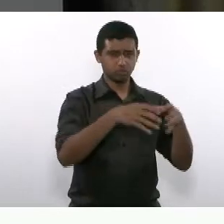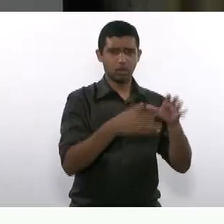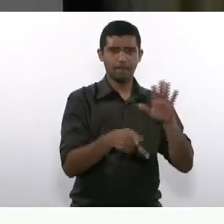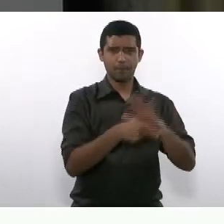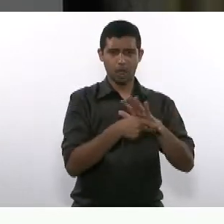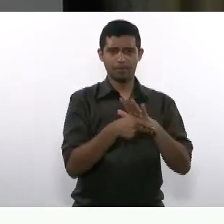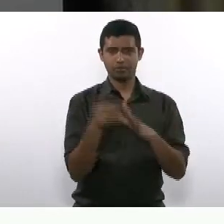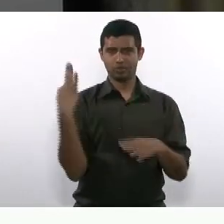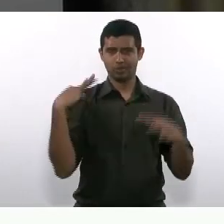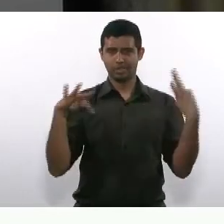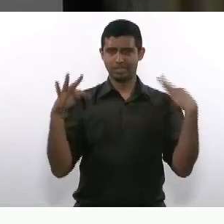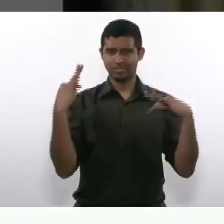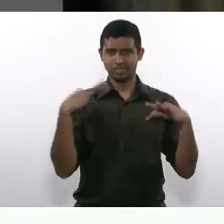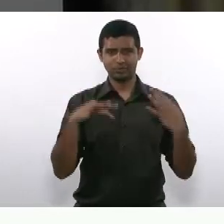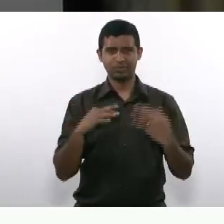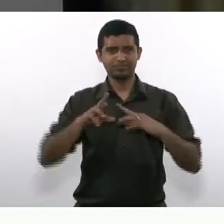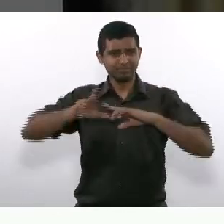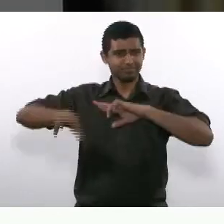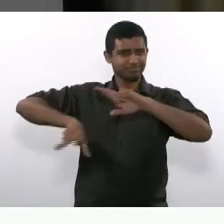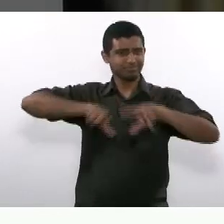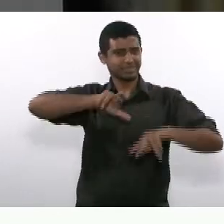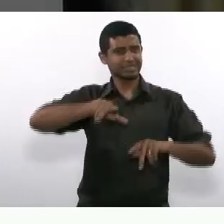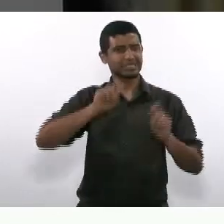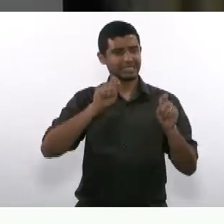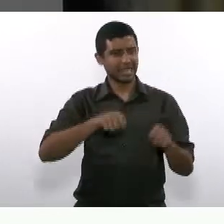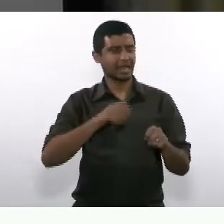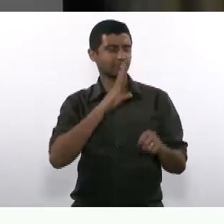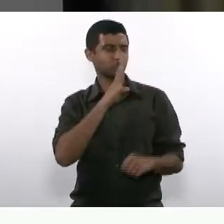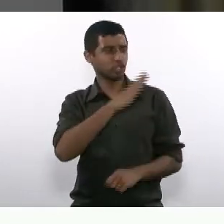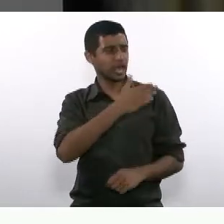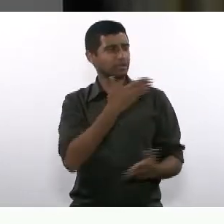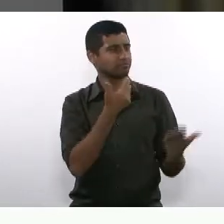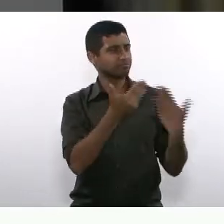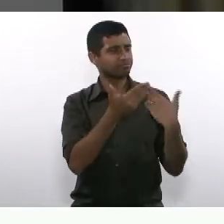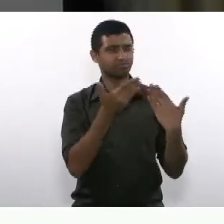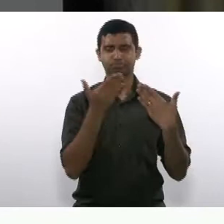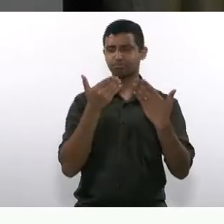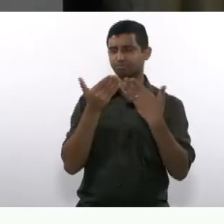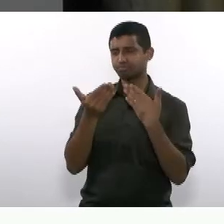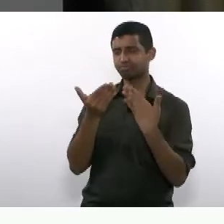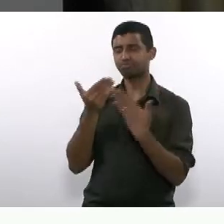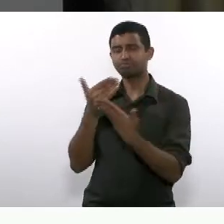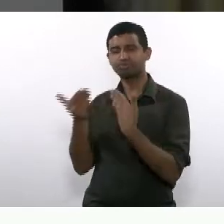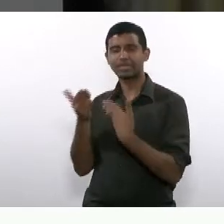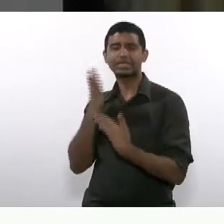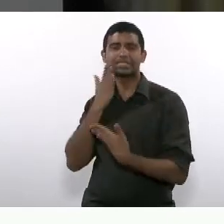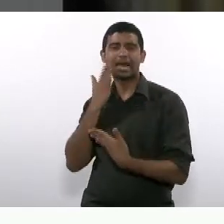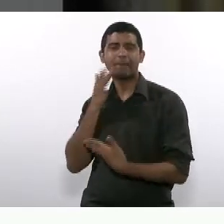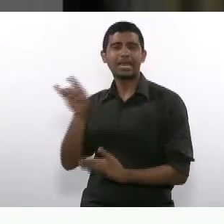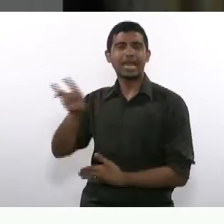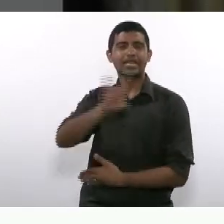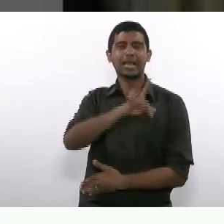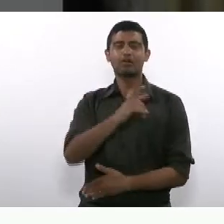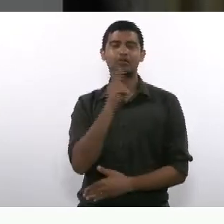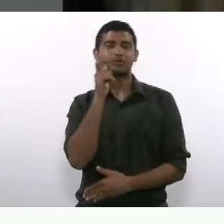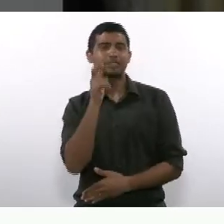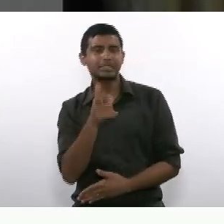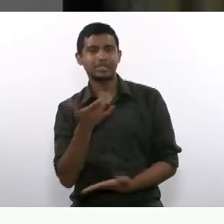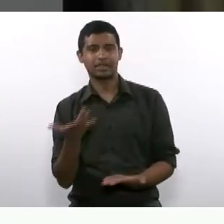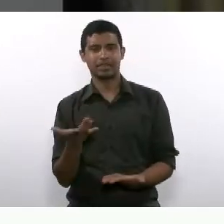turismo para que a gente tenha uma conversa mais direta e a gente entenda as demandas de cada um. Não adianta eu discutir o